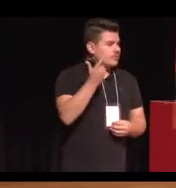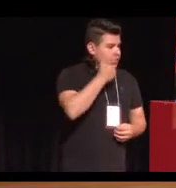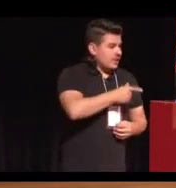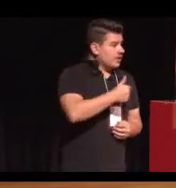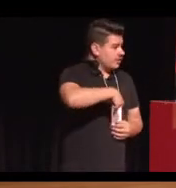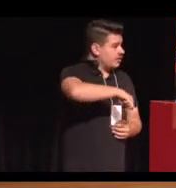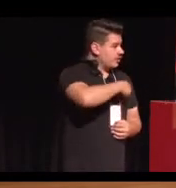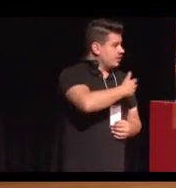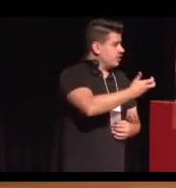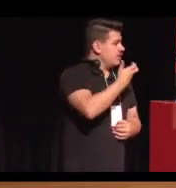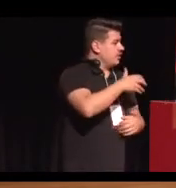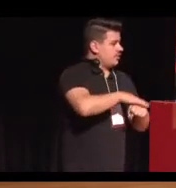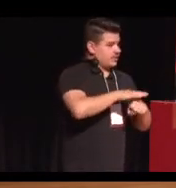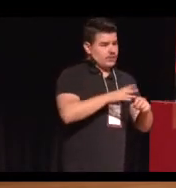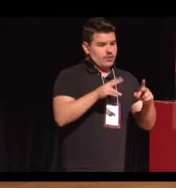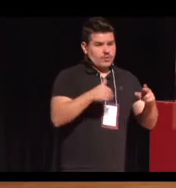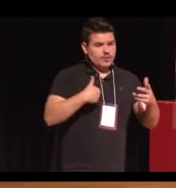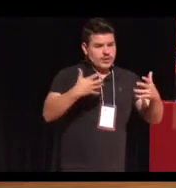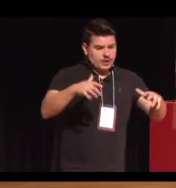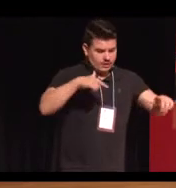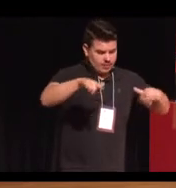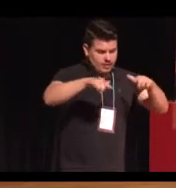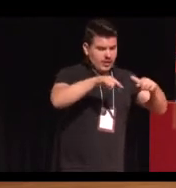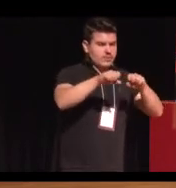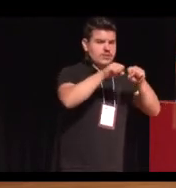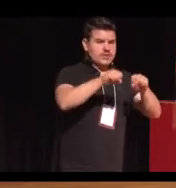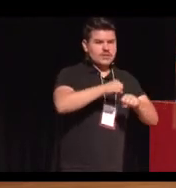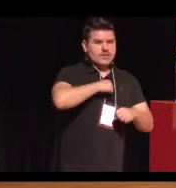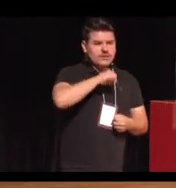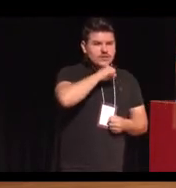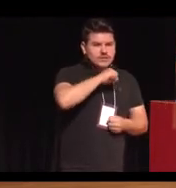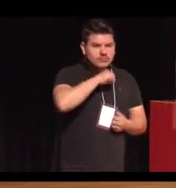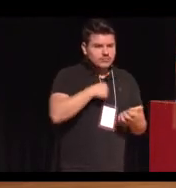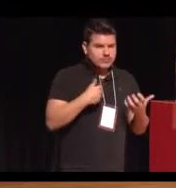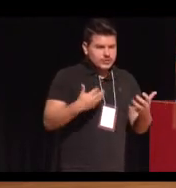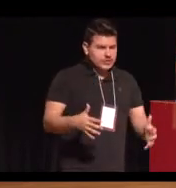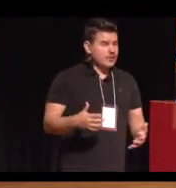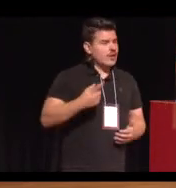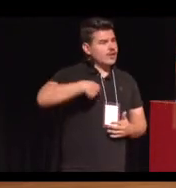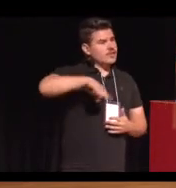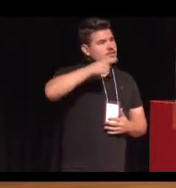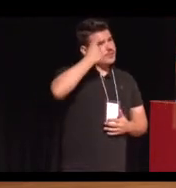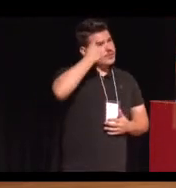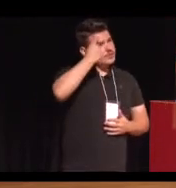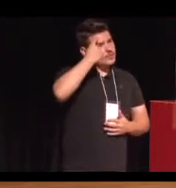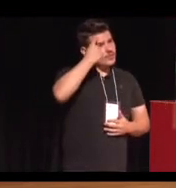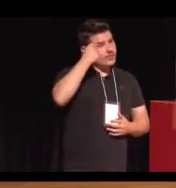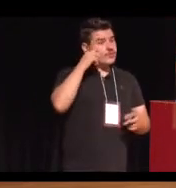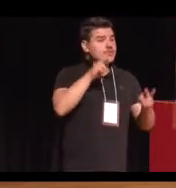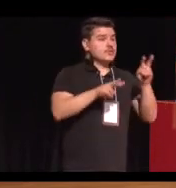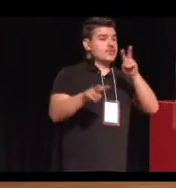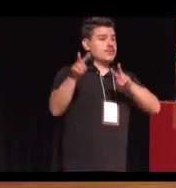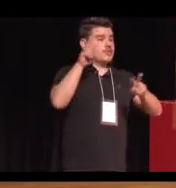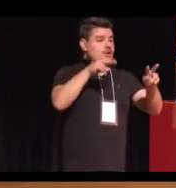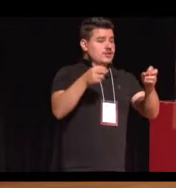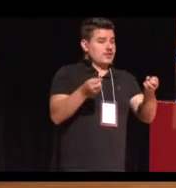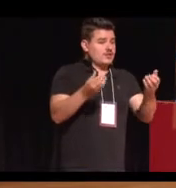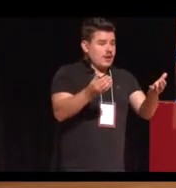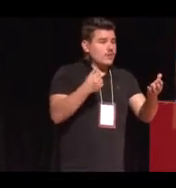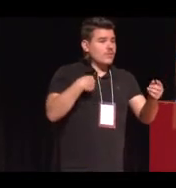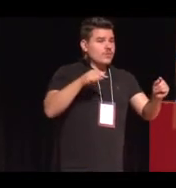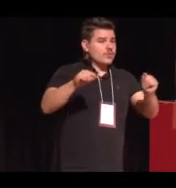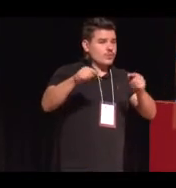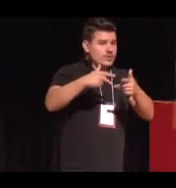fazer, né? Que a gente também não queria trabalhar com o dinossauro. A gente pensou, vamos dar visibilidade do que está